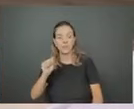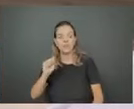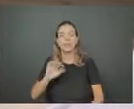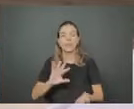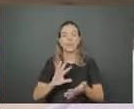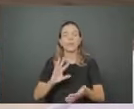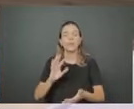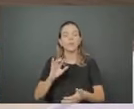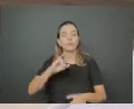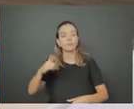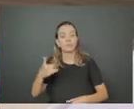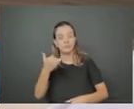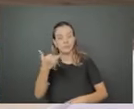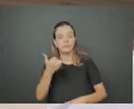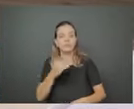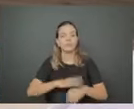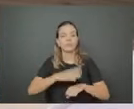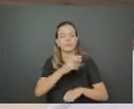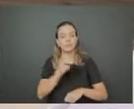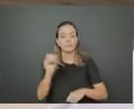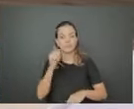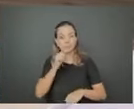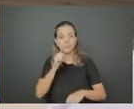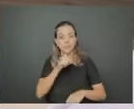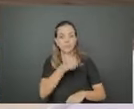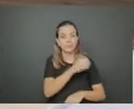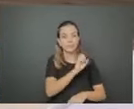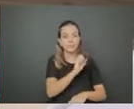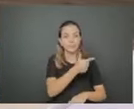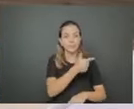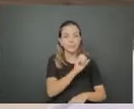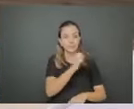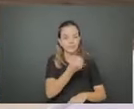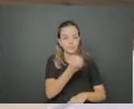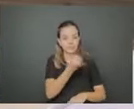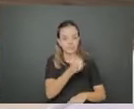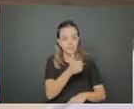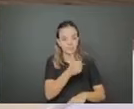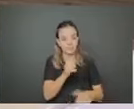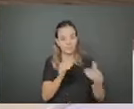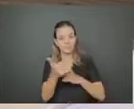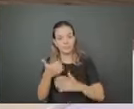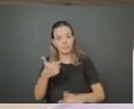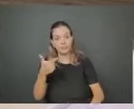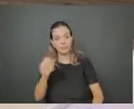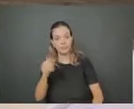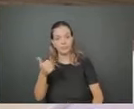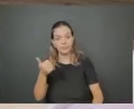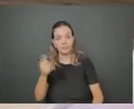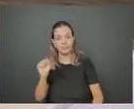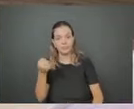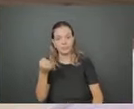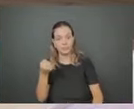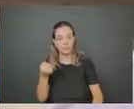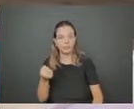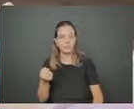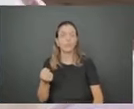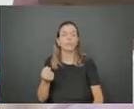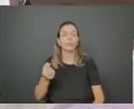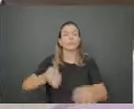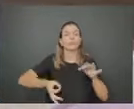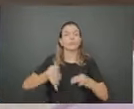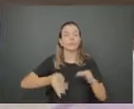de 2011 a 2018. E este coronel, tenente-coronel, foi absolvido pela Justiça Militar.